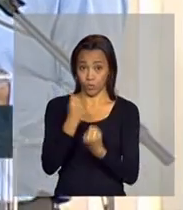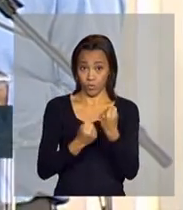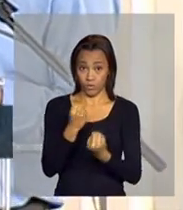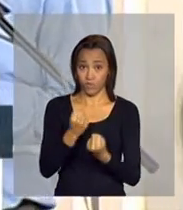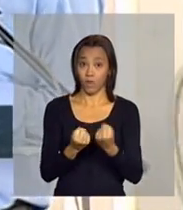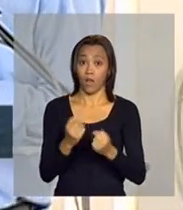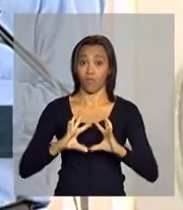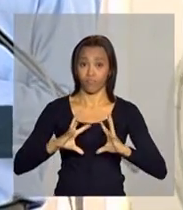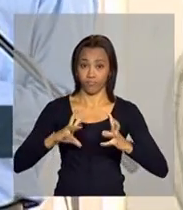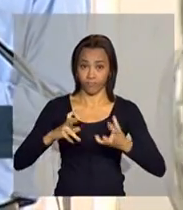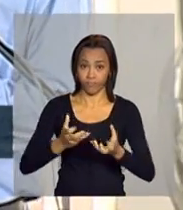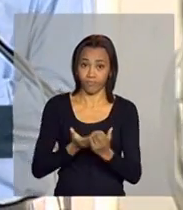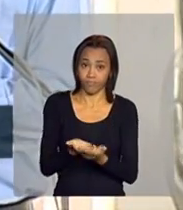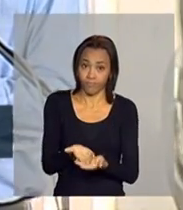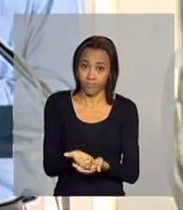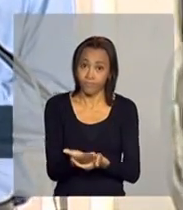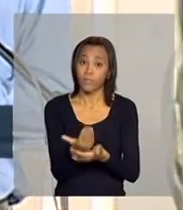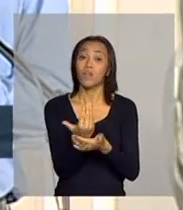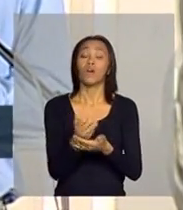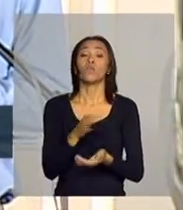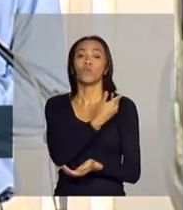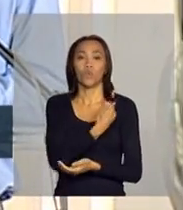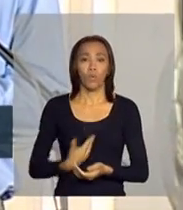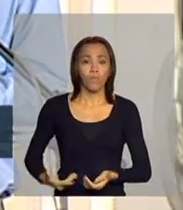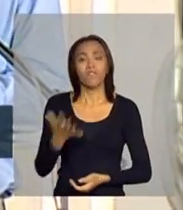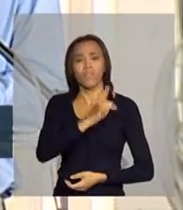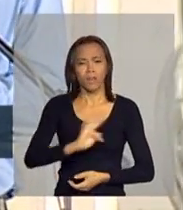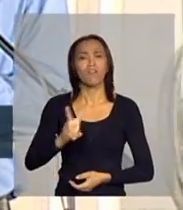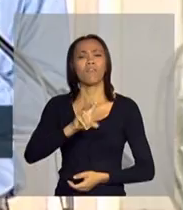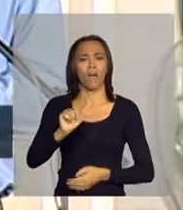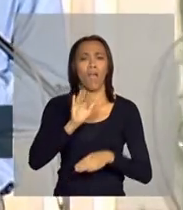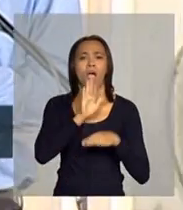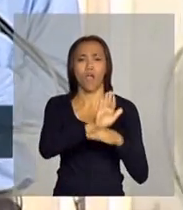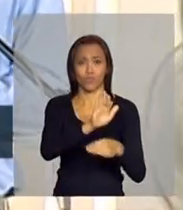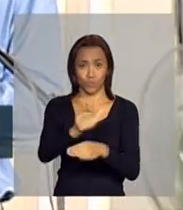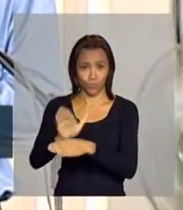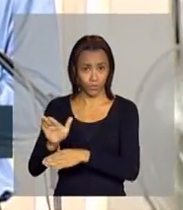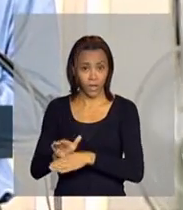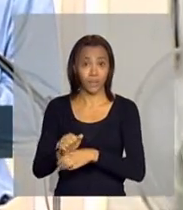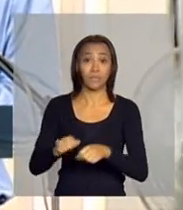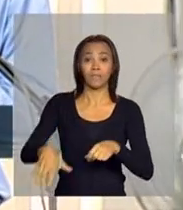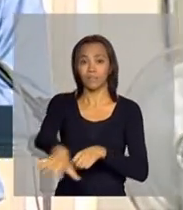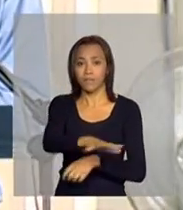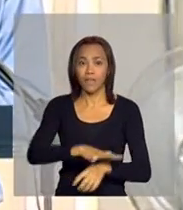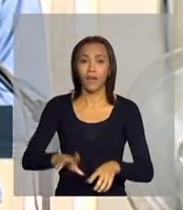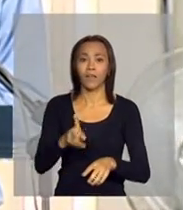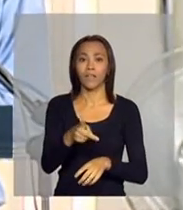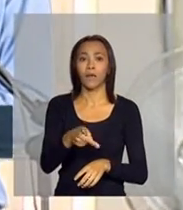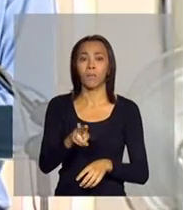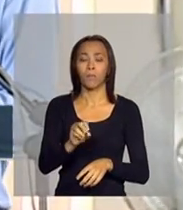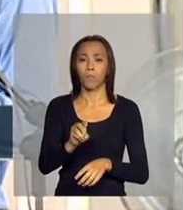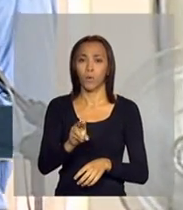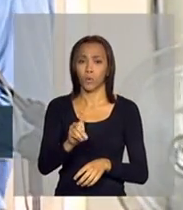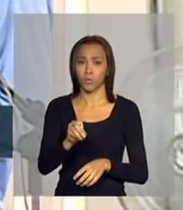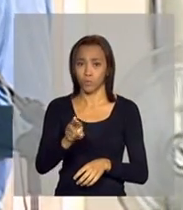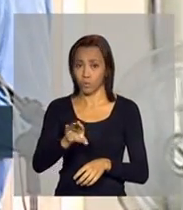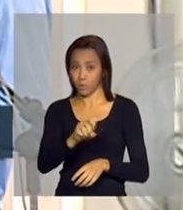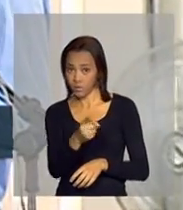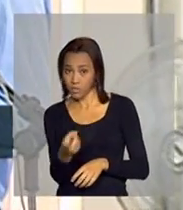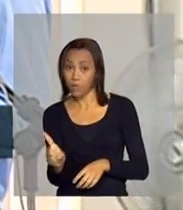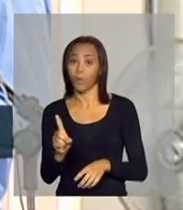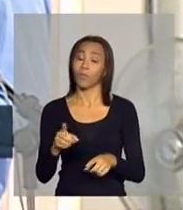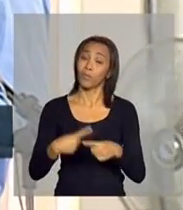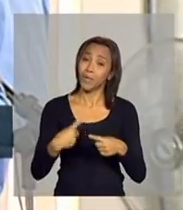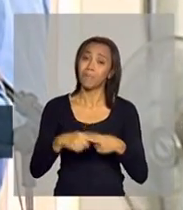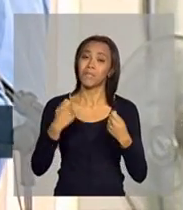eu tenho certeza absoluta que vai ajudar muito, principalmente na área de produção. Porque os prefeitos têm que conservar a